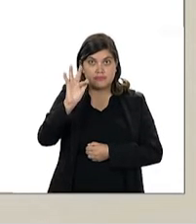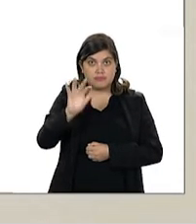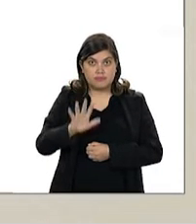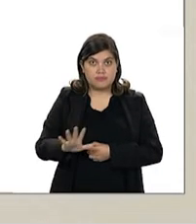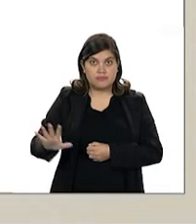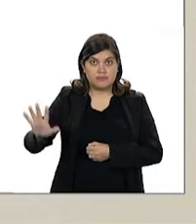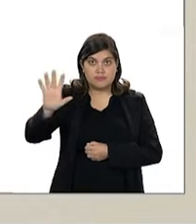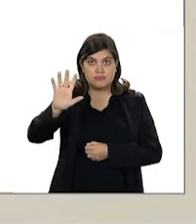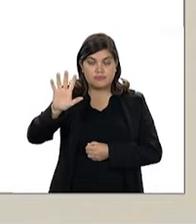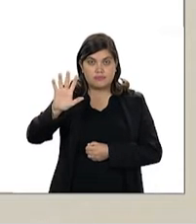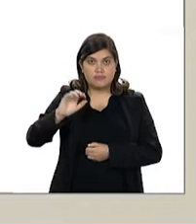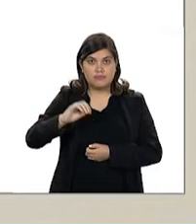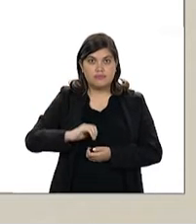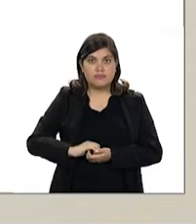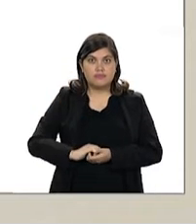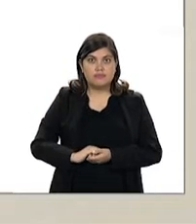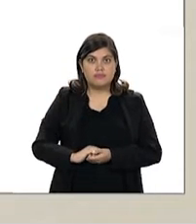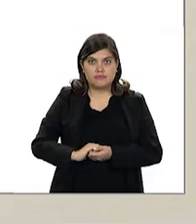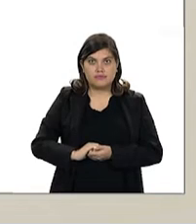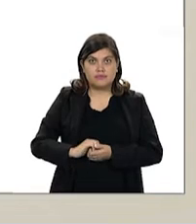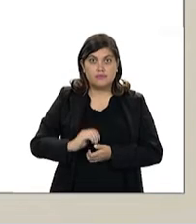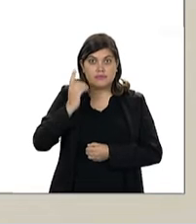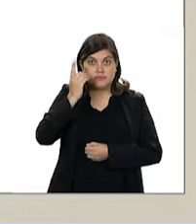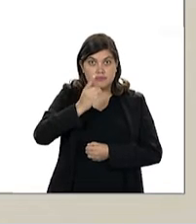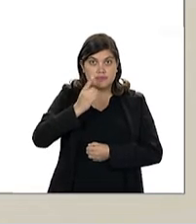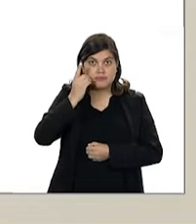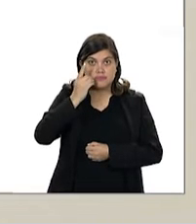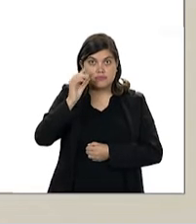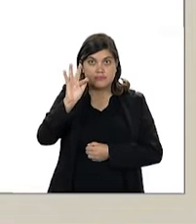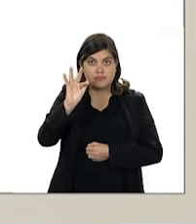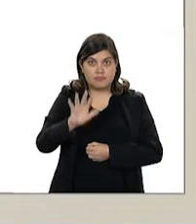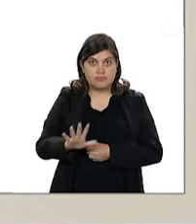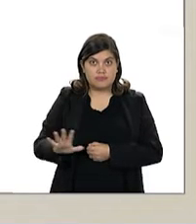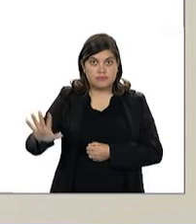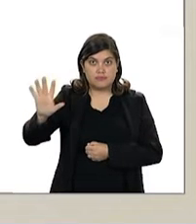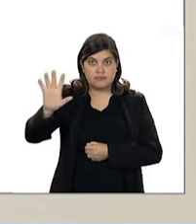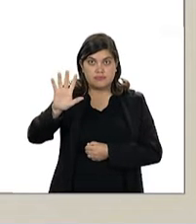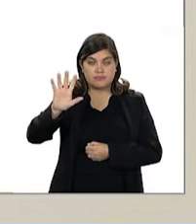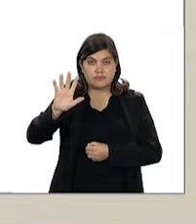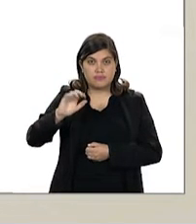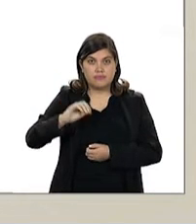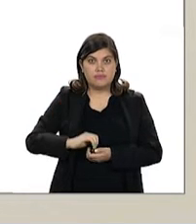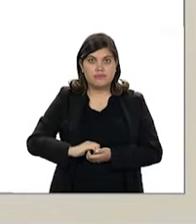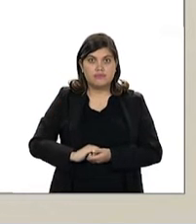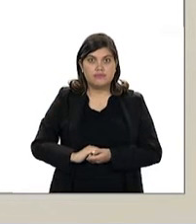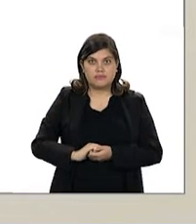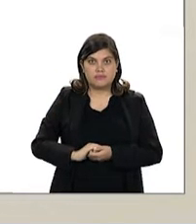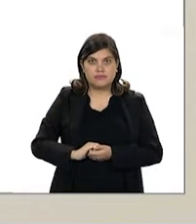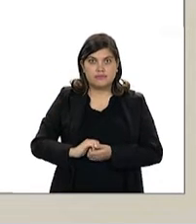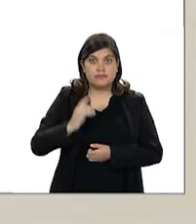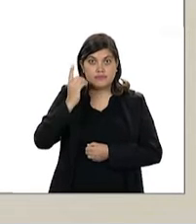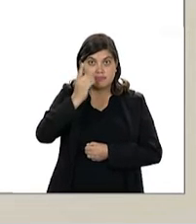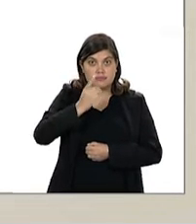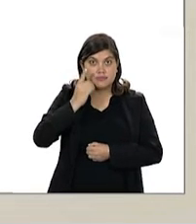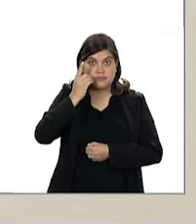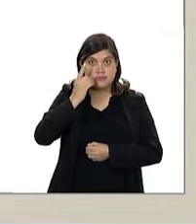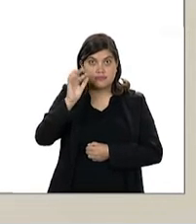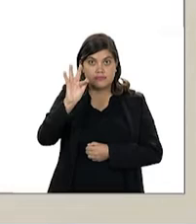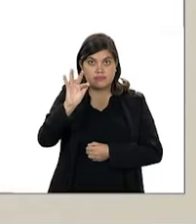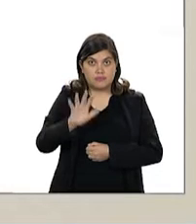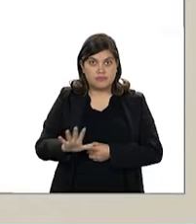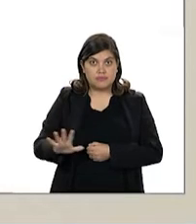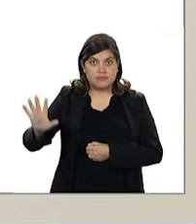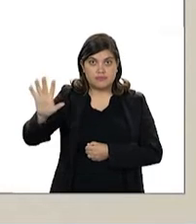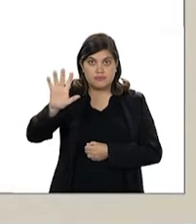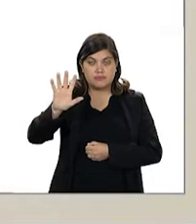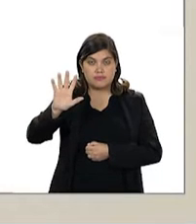e do folclore. Ao clicar em cima do partido escolhido, o simulador abre uma nova tela, com o nome e os quatro números de